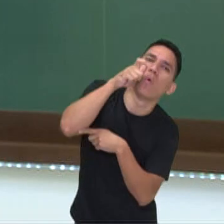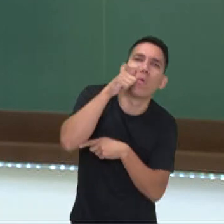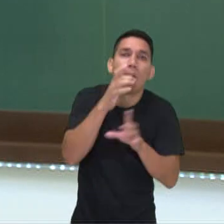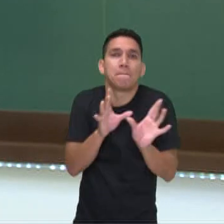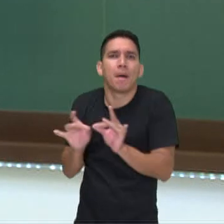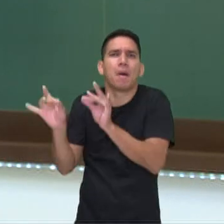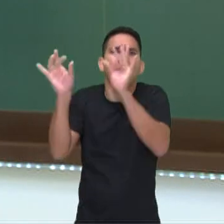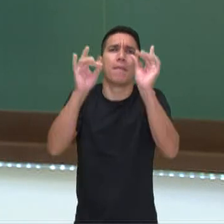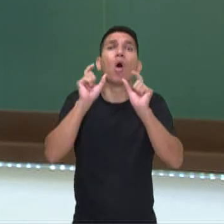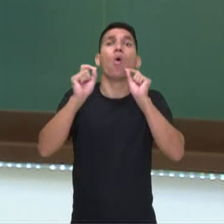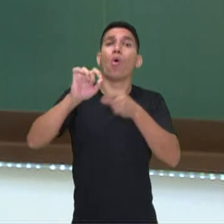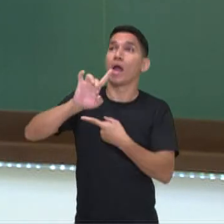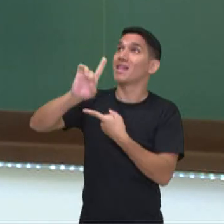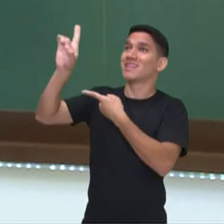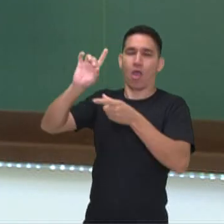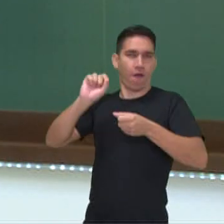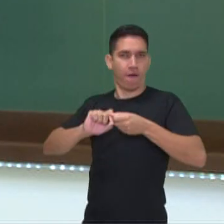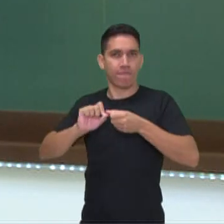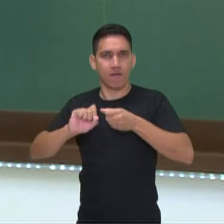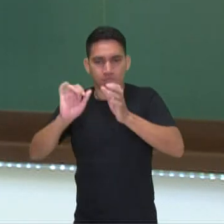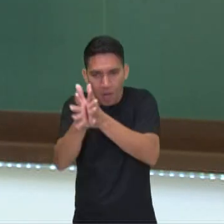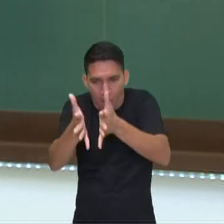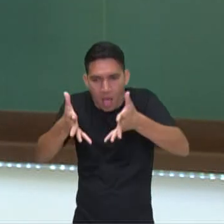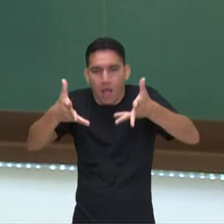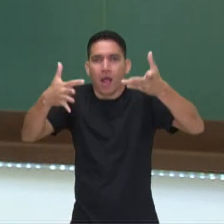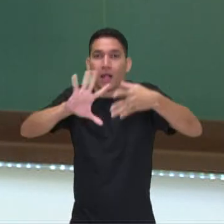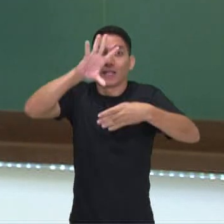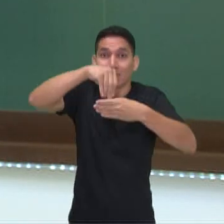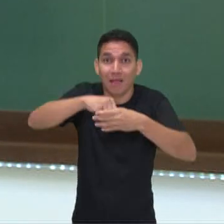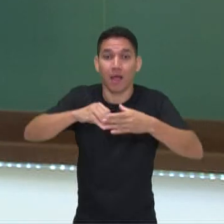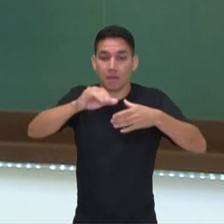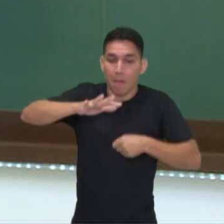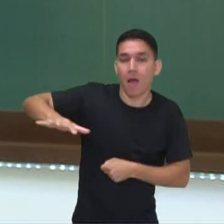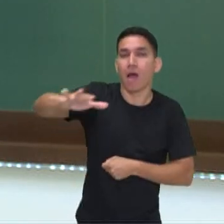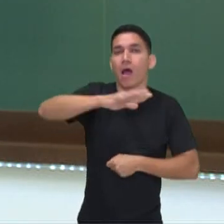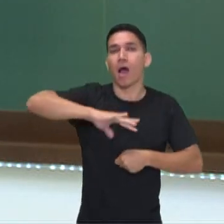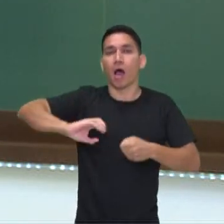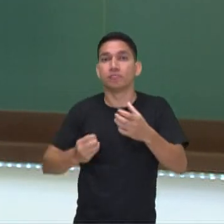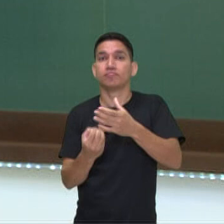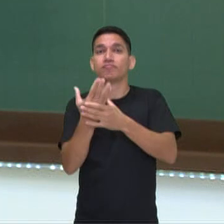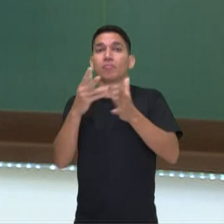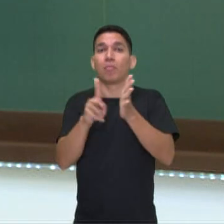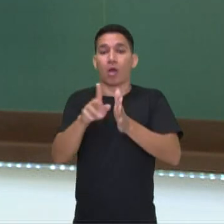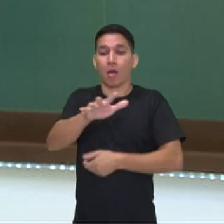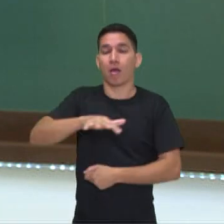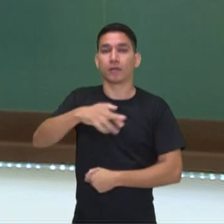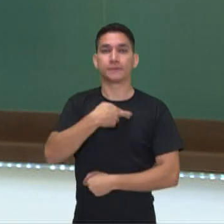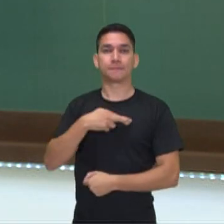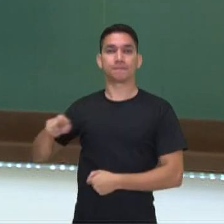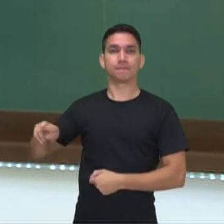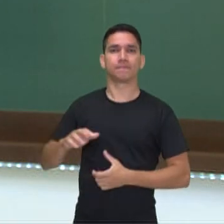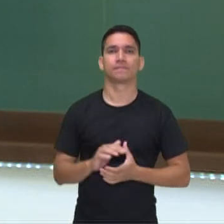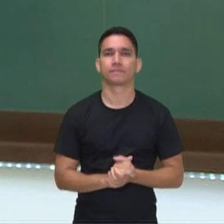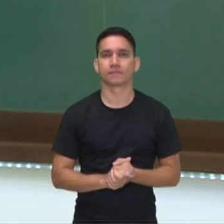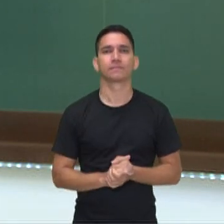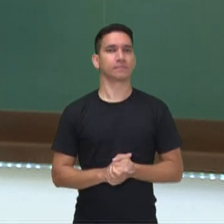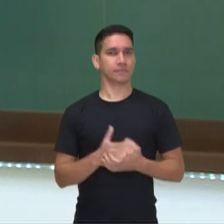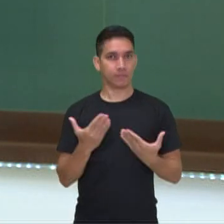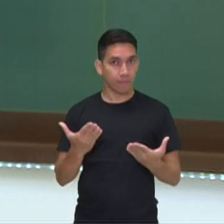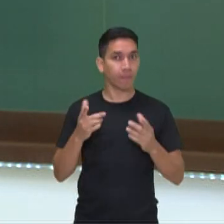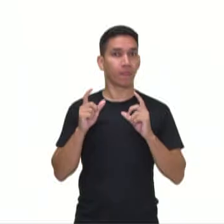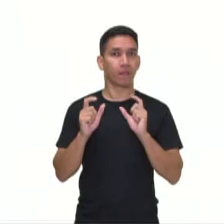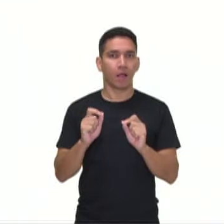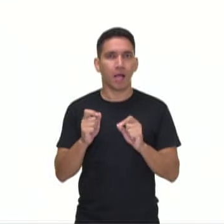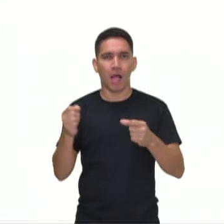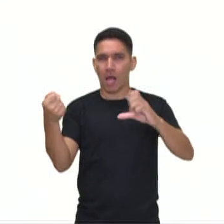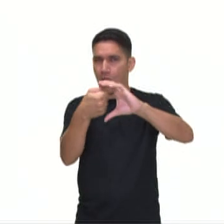concepção divina dentro daquele espaço criado religioso, né? Então, assim, as